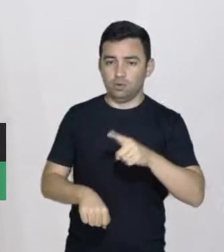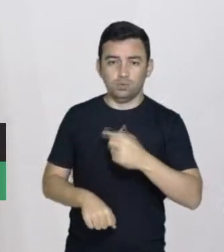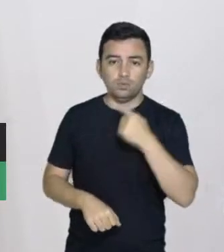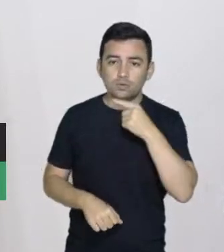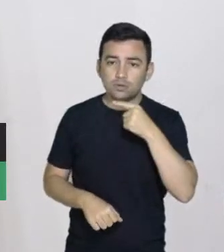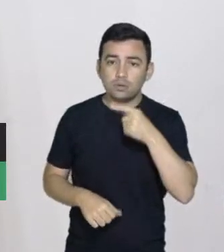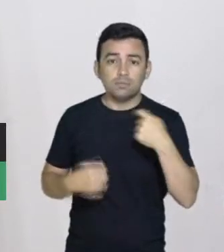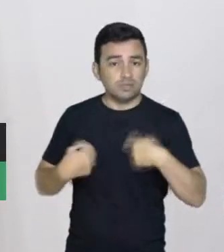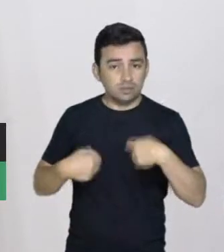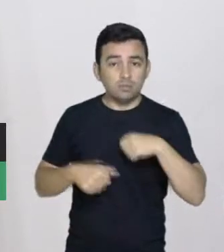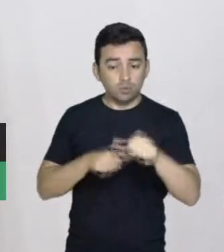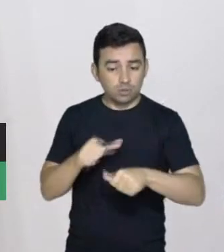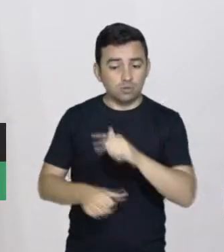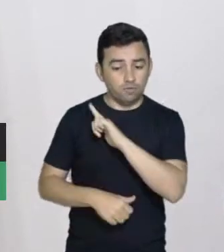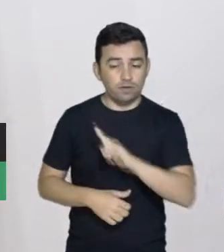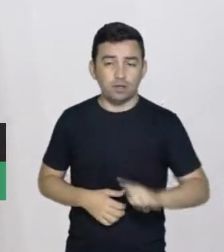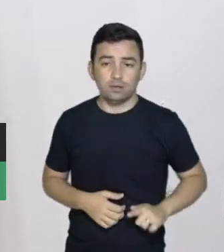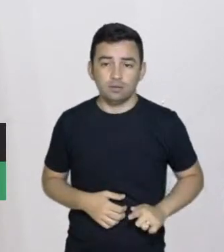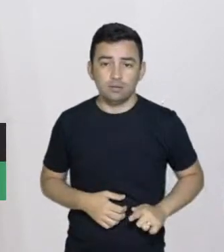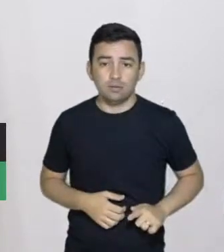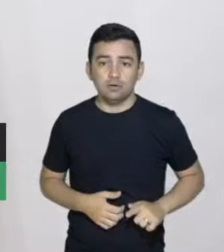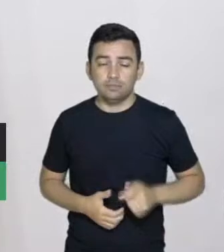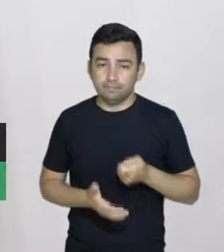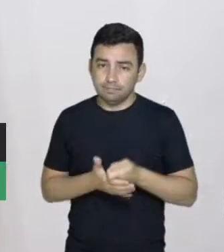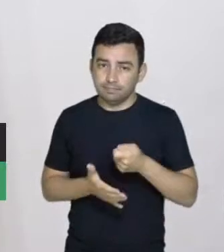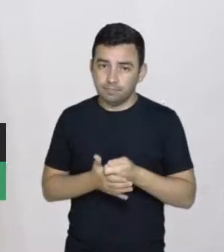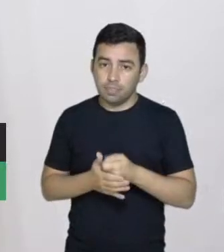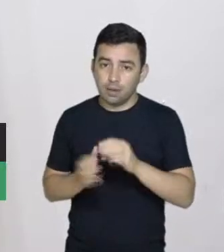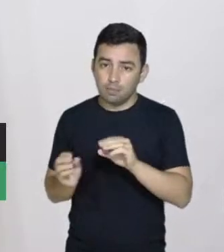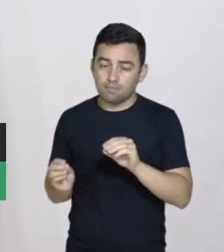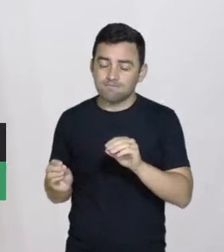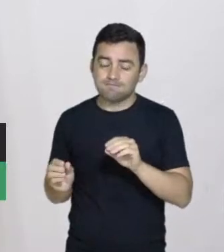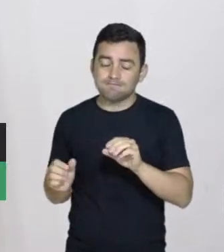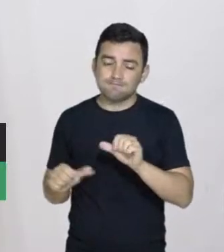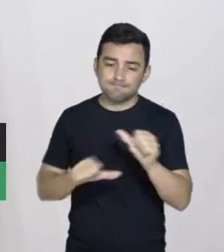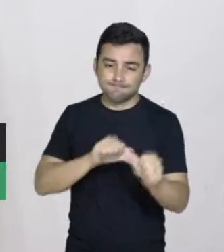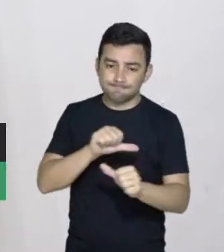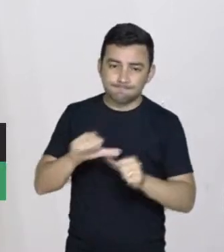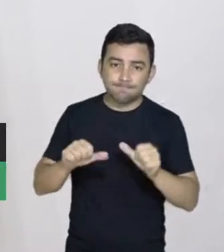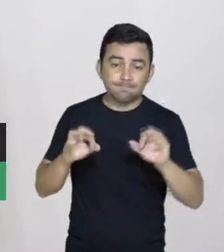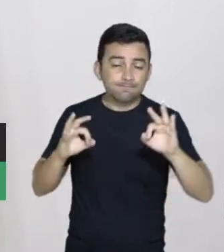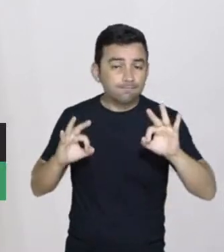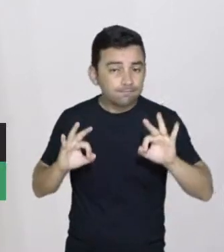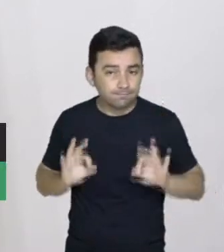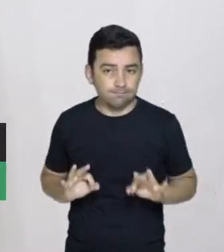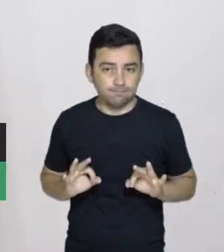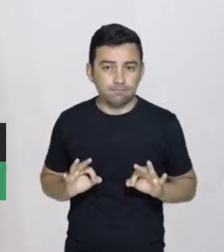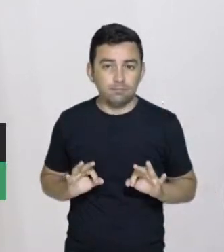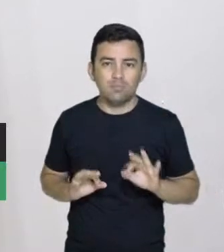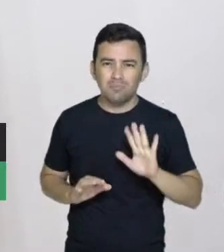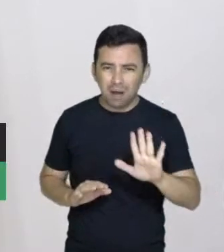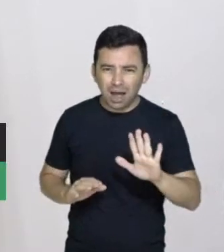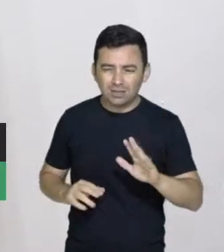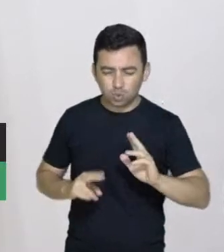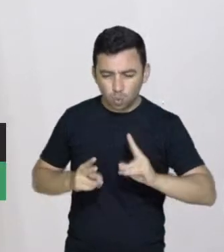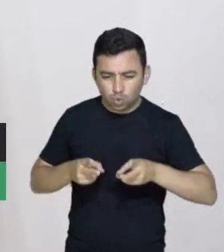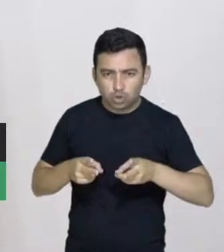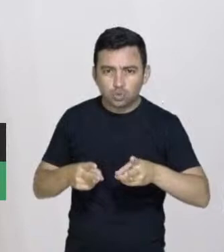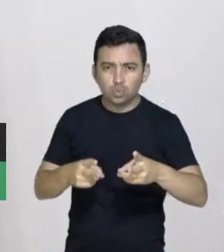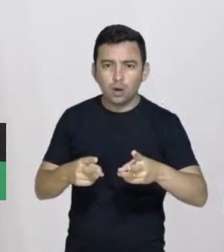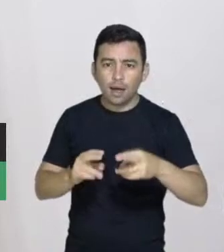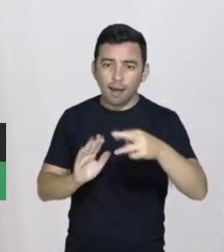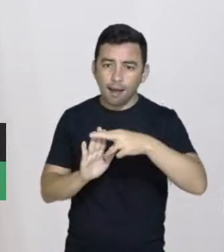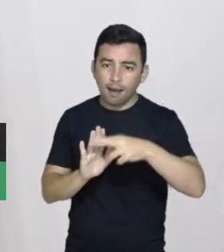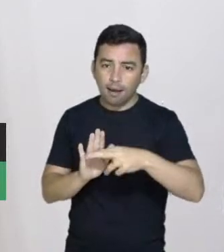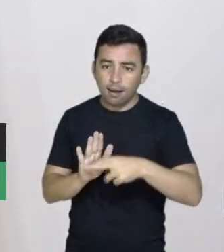necessária, e as regras de transição estão aí para existir. Agora, com o jogo andando, as regras do